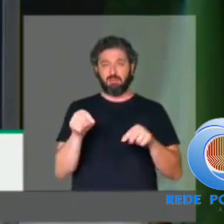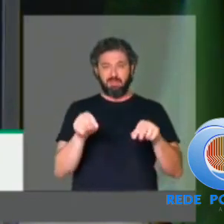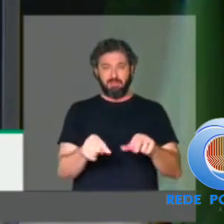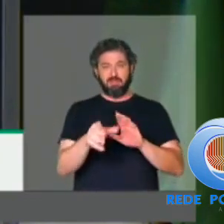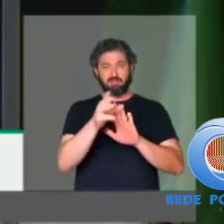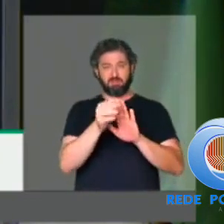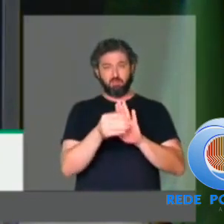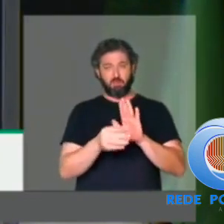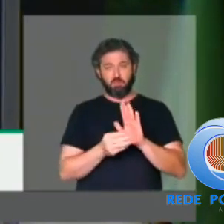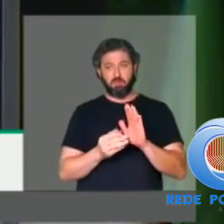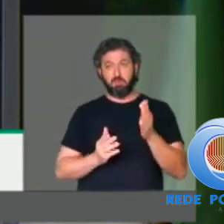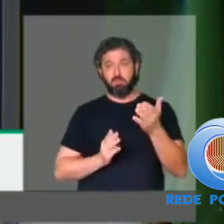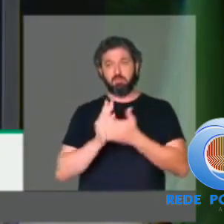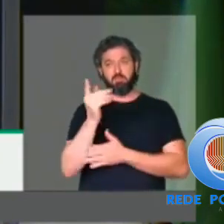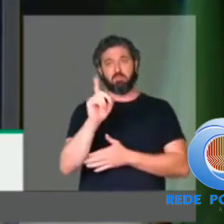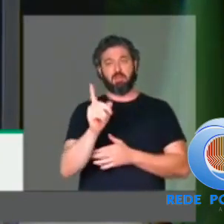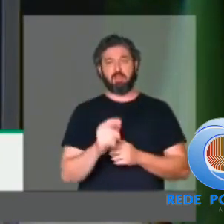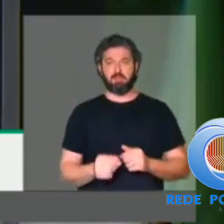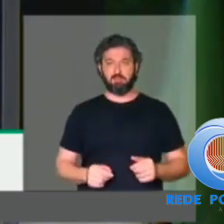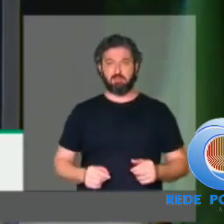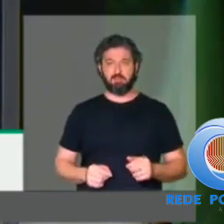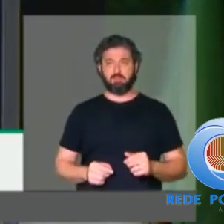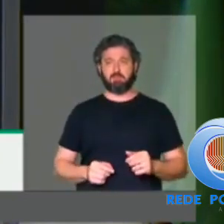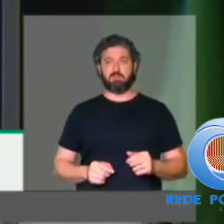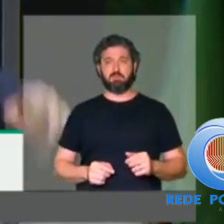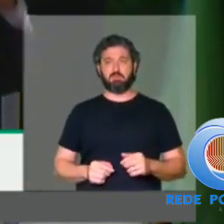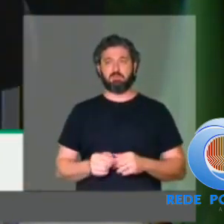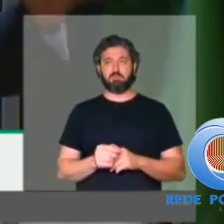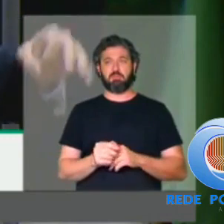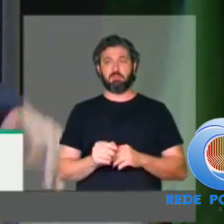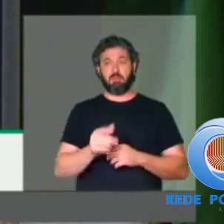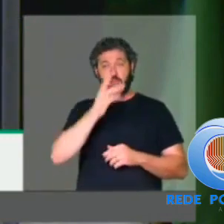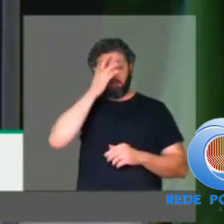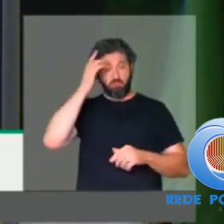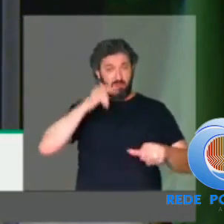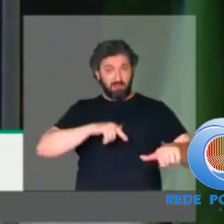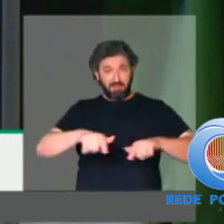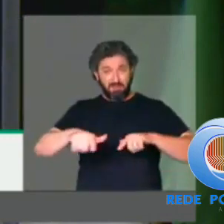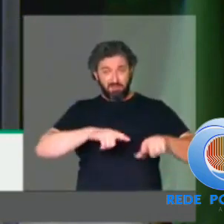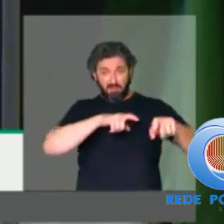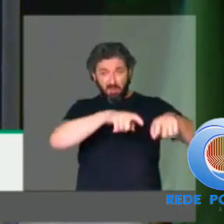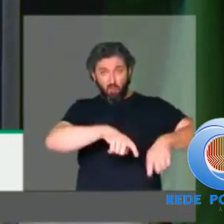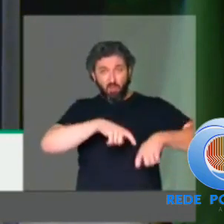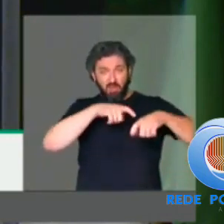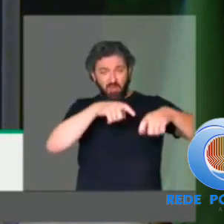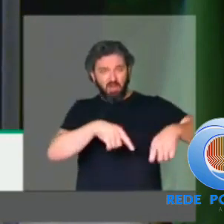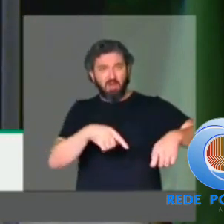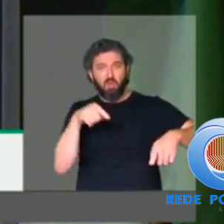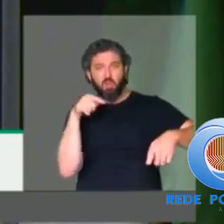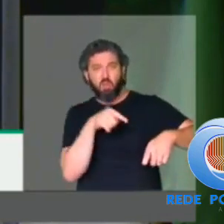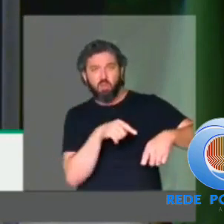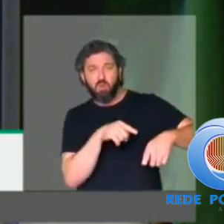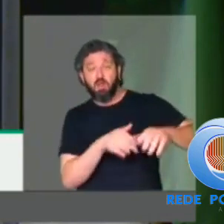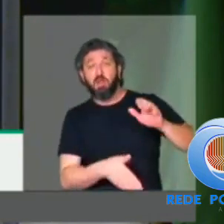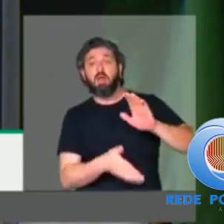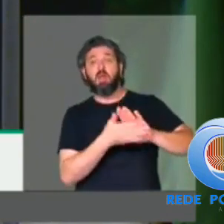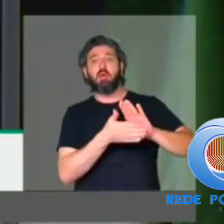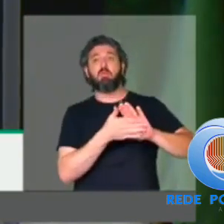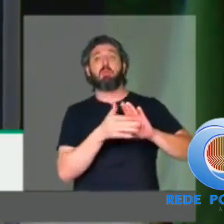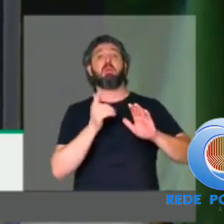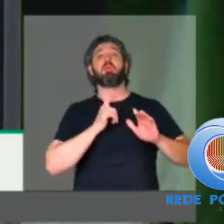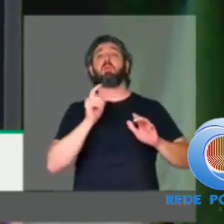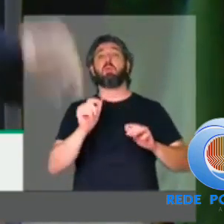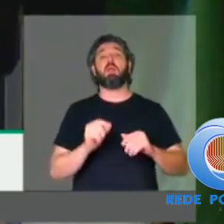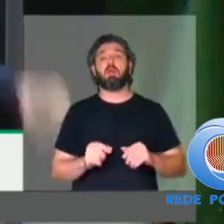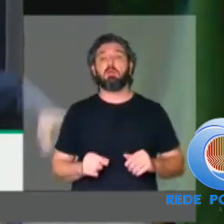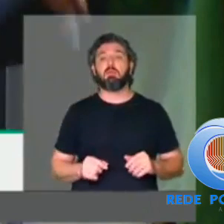essa matéria seja aprovada para o trabalhador rural. A proposta